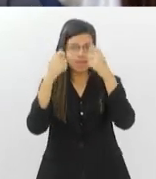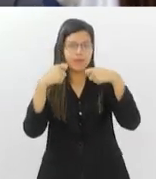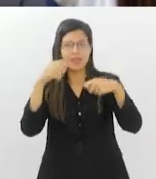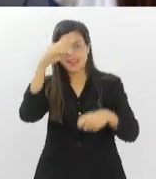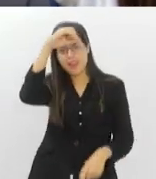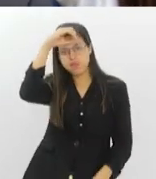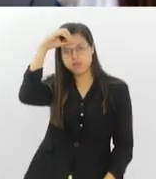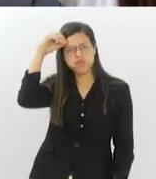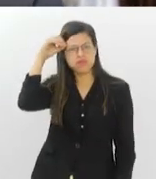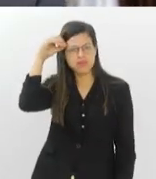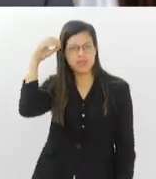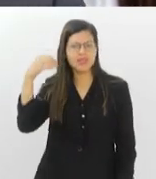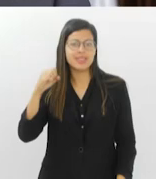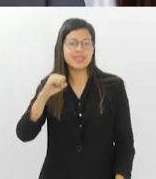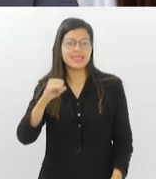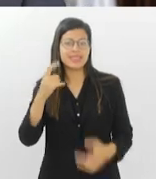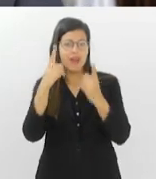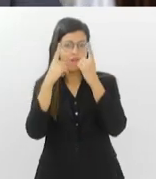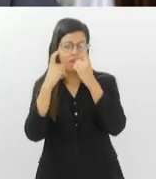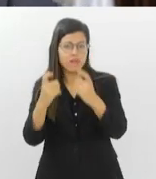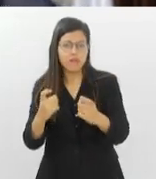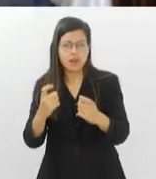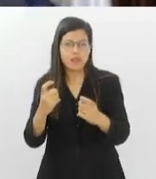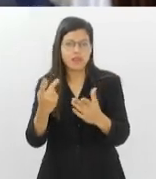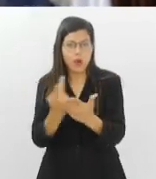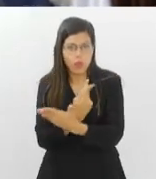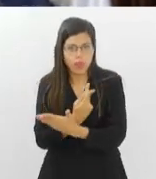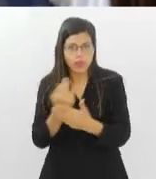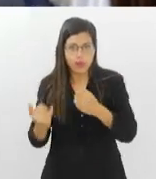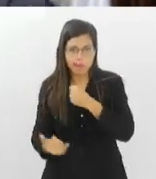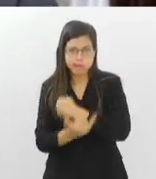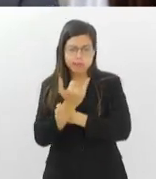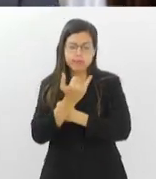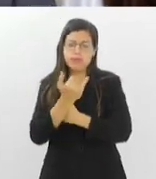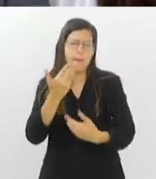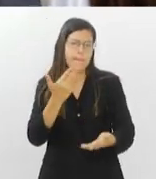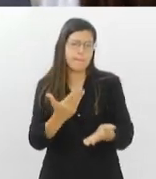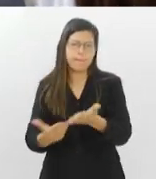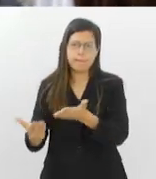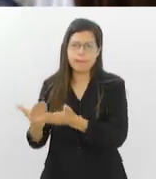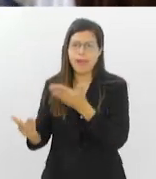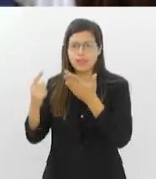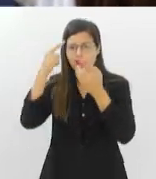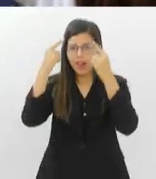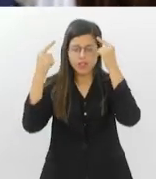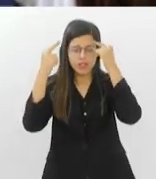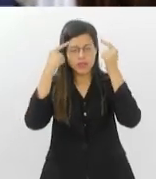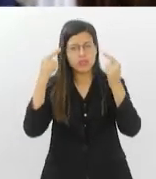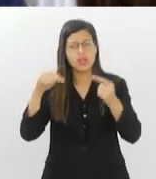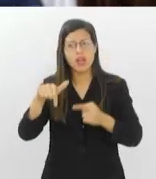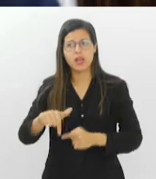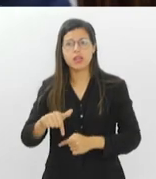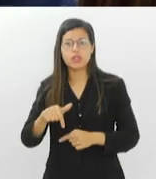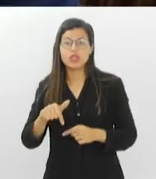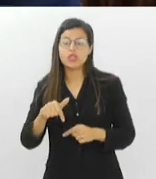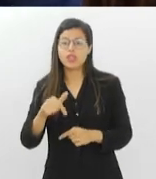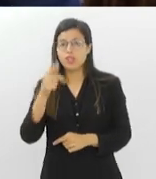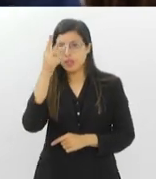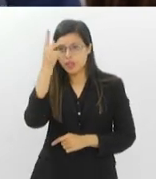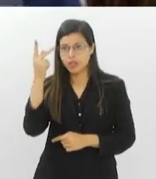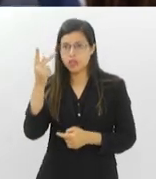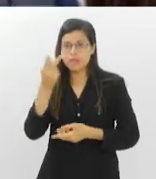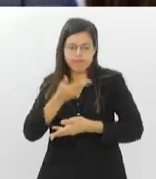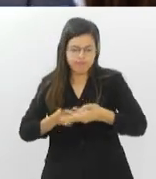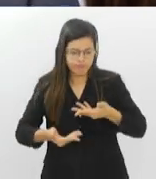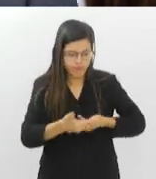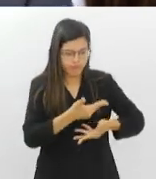E se a violência chega, essa inocência é perdida, a criatividade vai embora. E quem pode proteger é o convívio. O convívio gerado numa